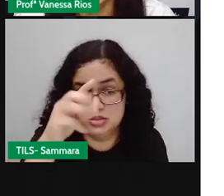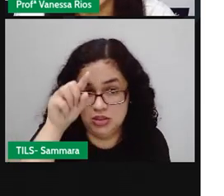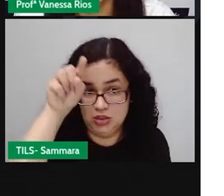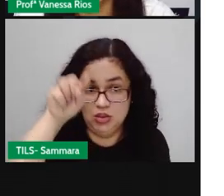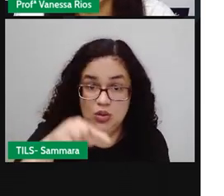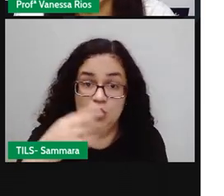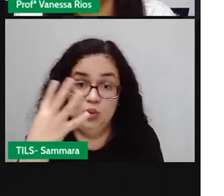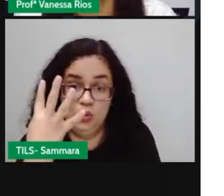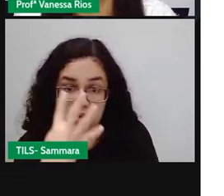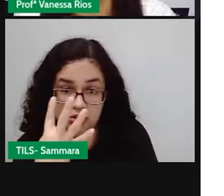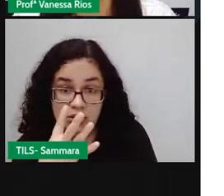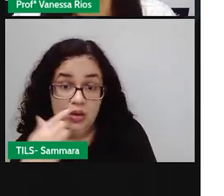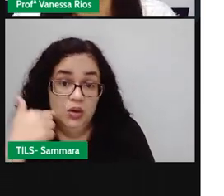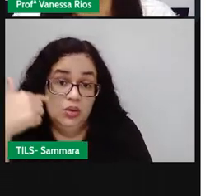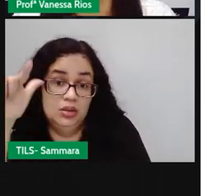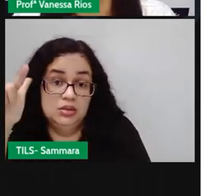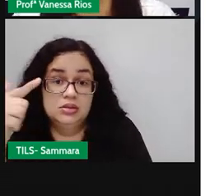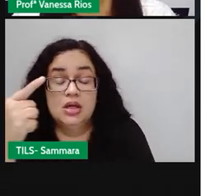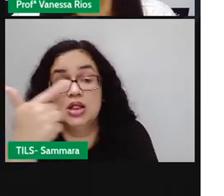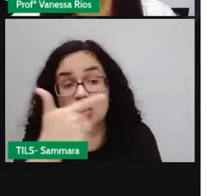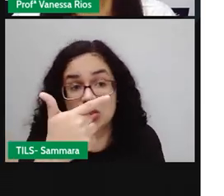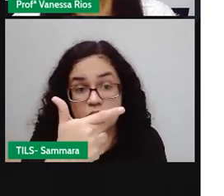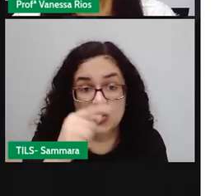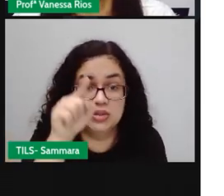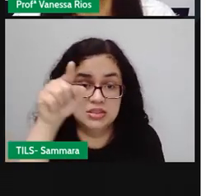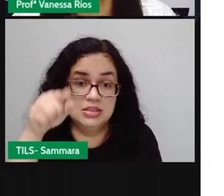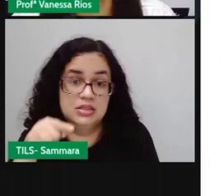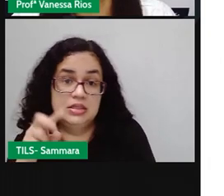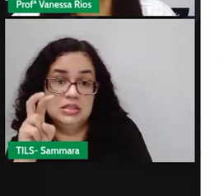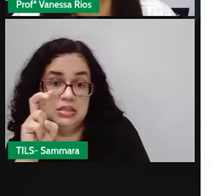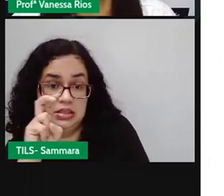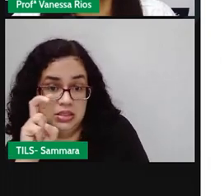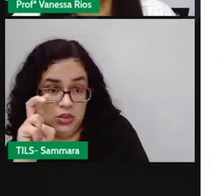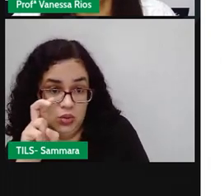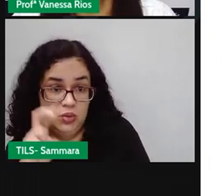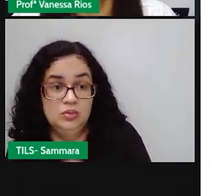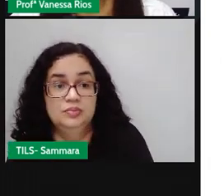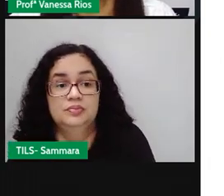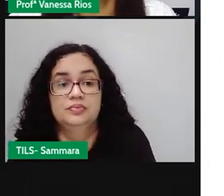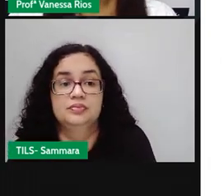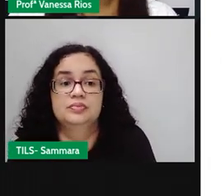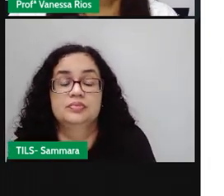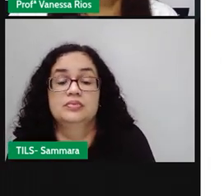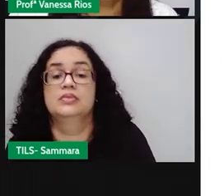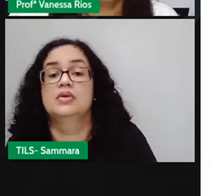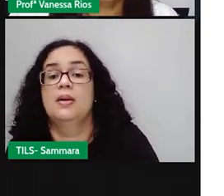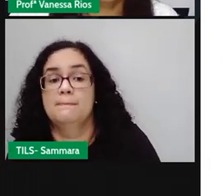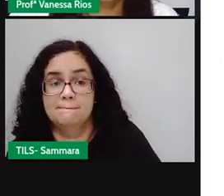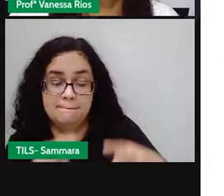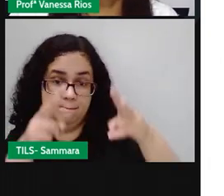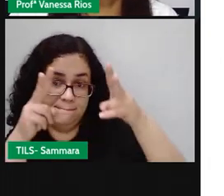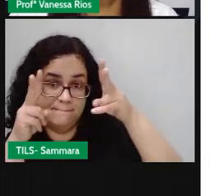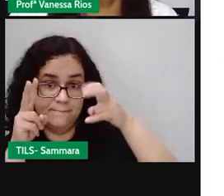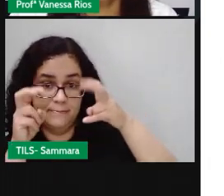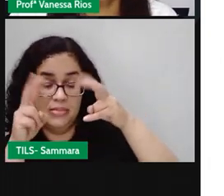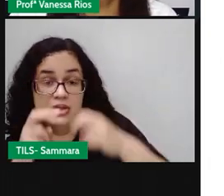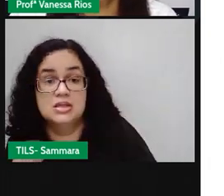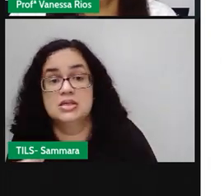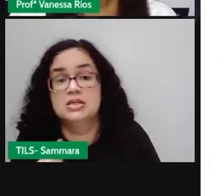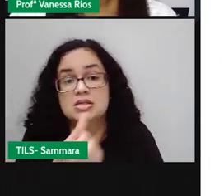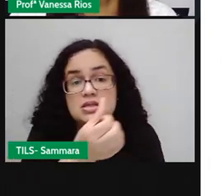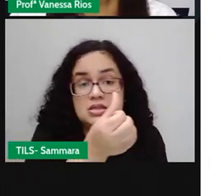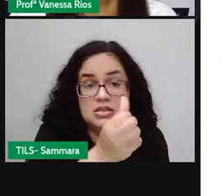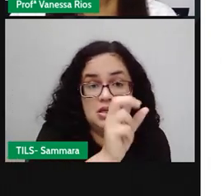3, 4 e a outra peça 2, 5. Porque a gente percebeu que, ó,